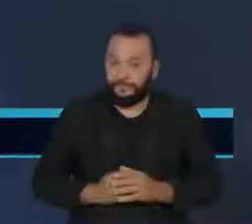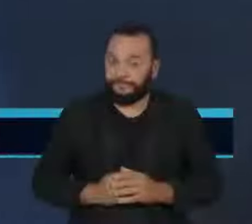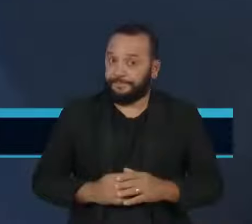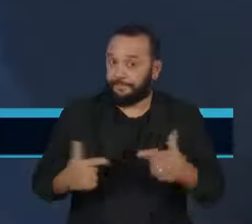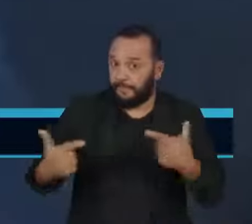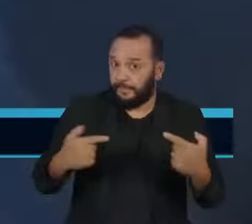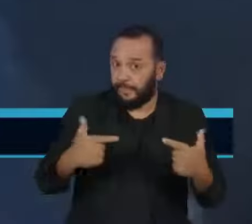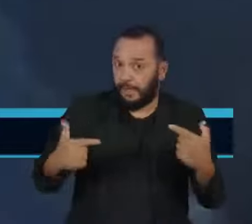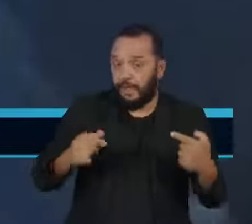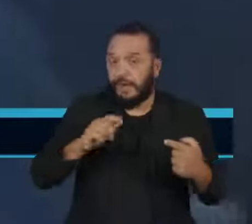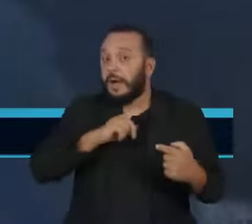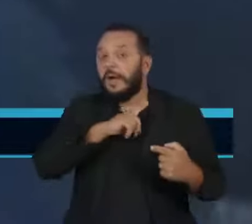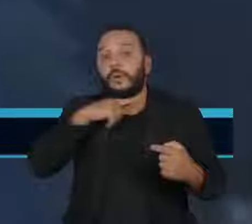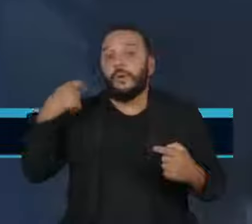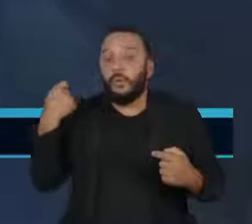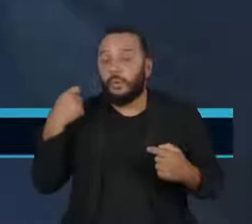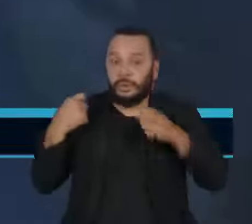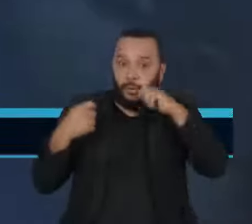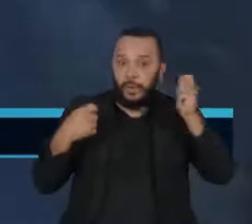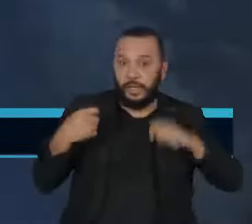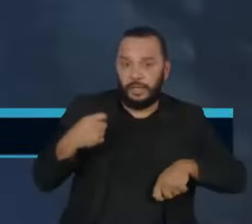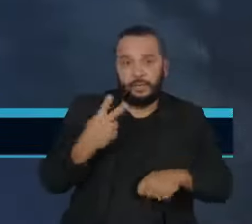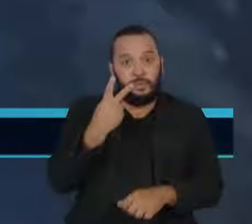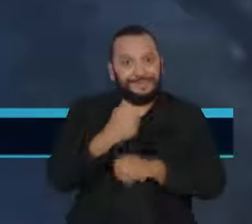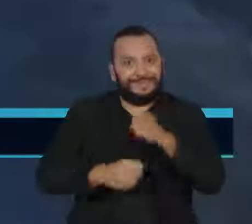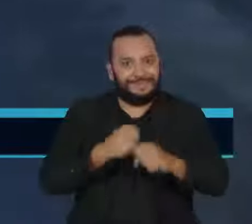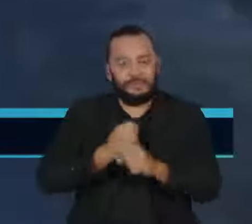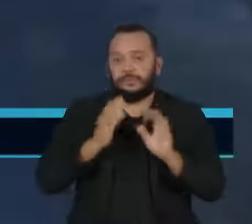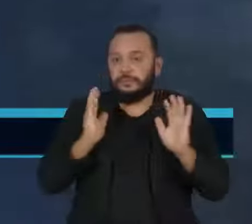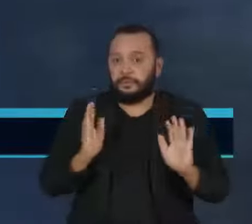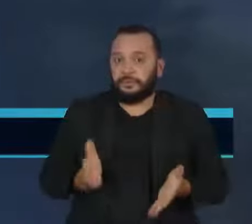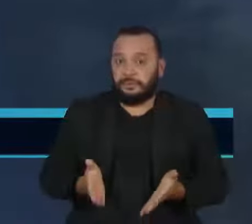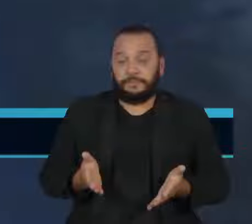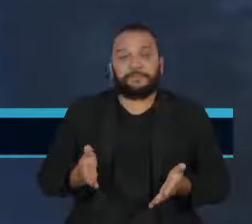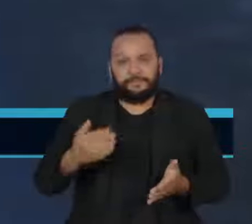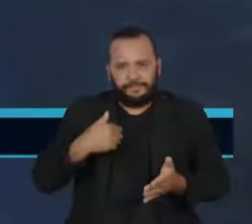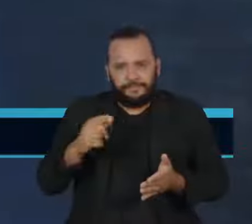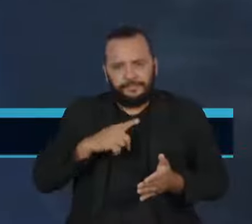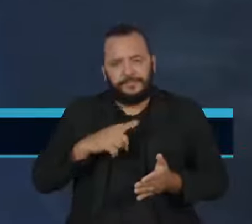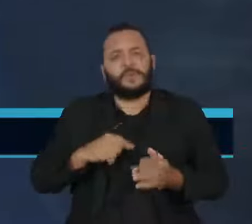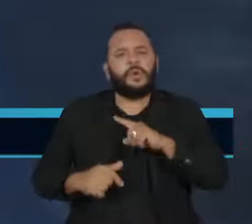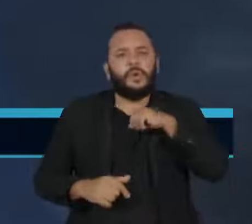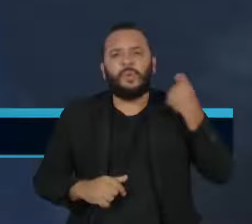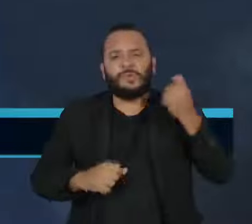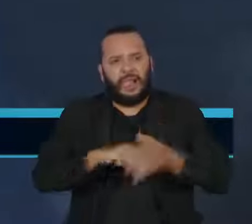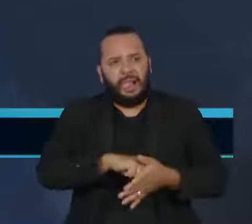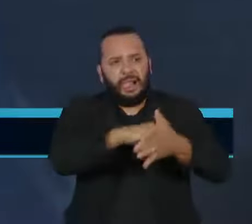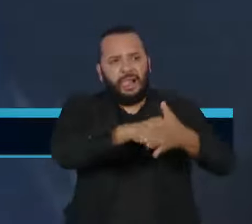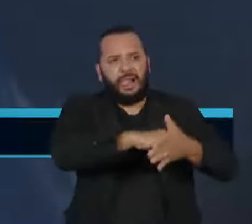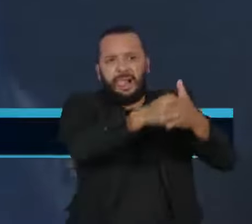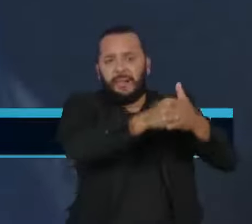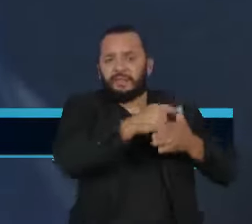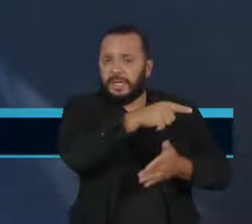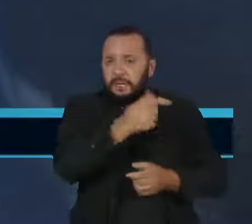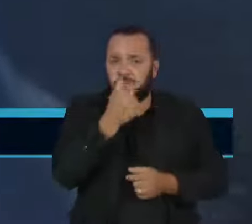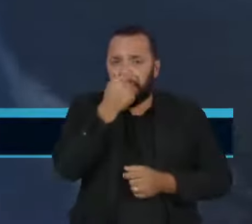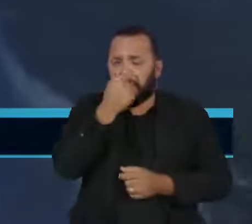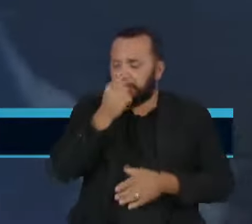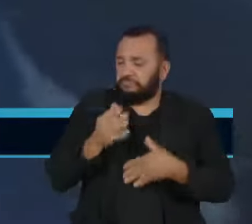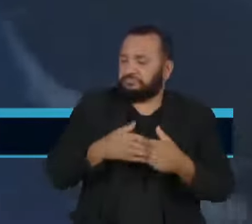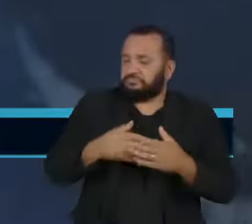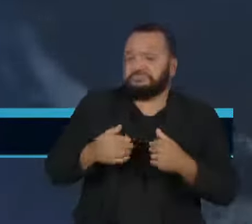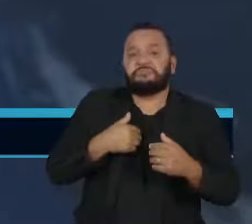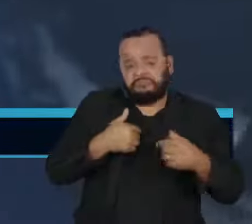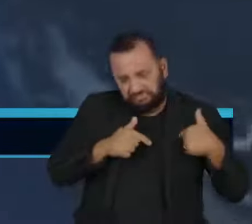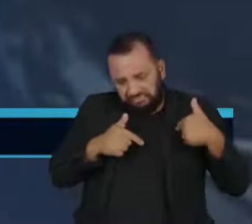A guerra entre a Rússia e a Ucrânia completou 2 anos. Até hoje, nenhuma das sanções impostas ao Kremlin impediram Vladimir Putin de